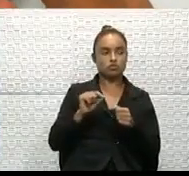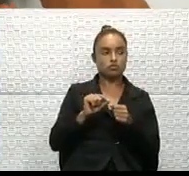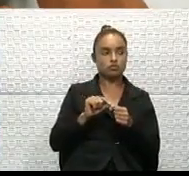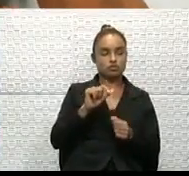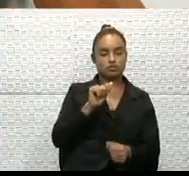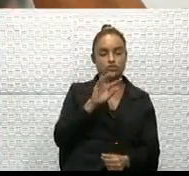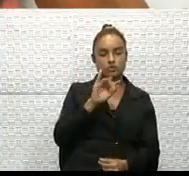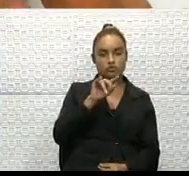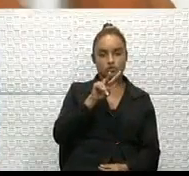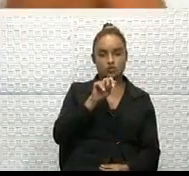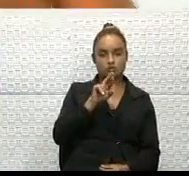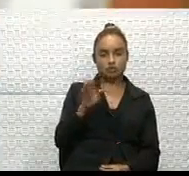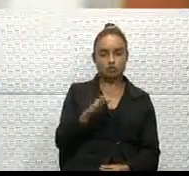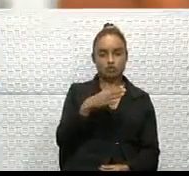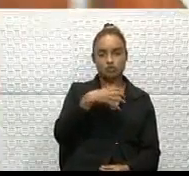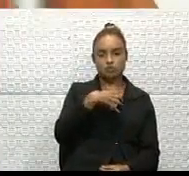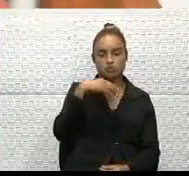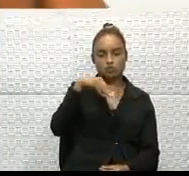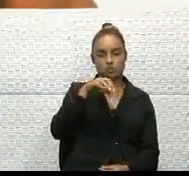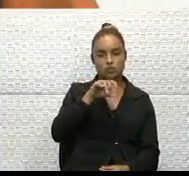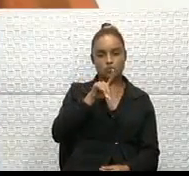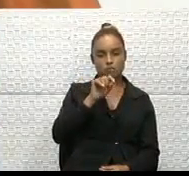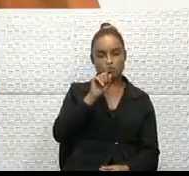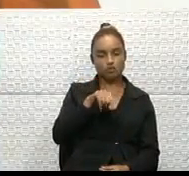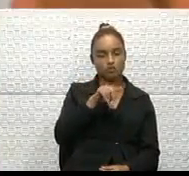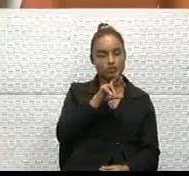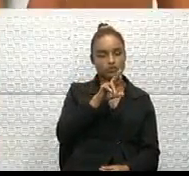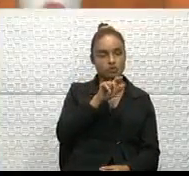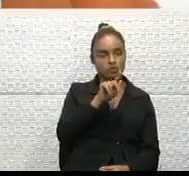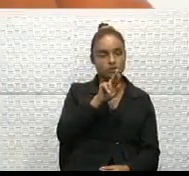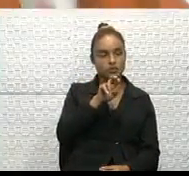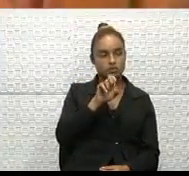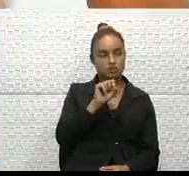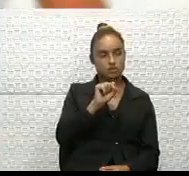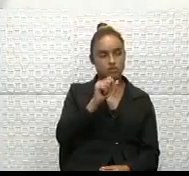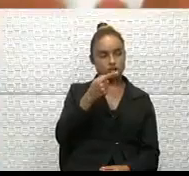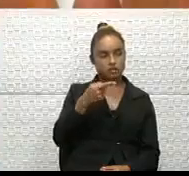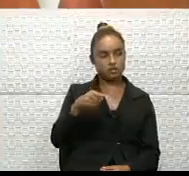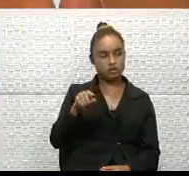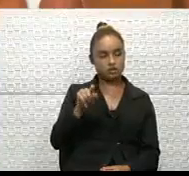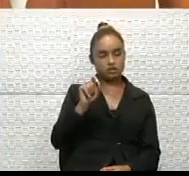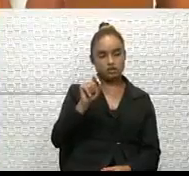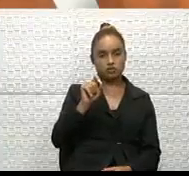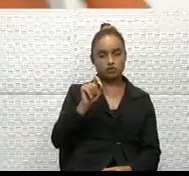ativar o modo referente à reta de regressão. Então, Shift Mod,